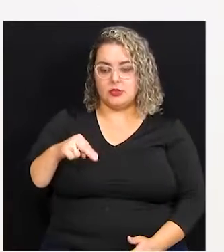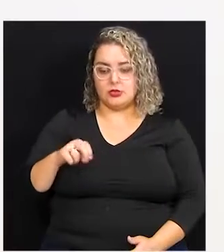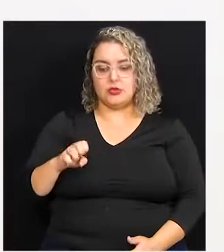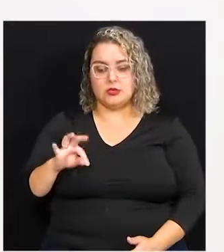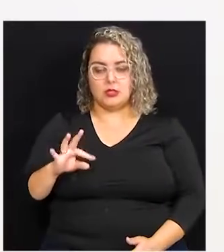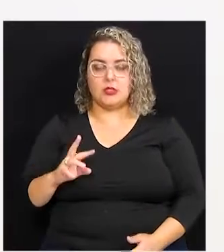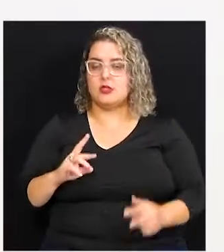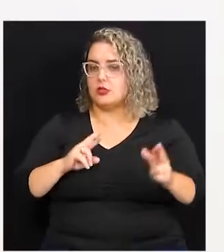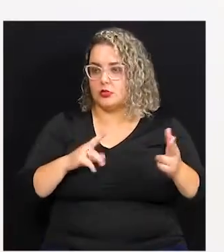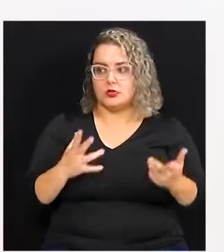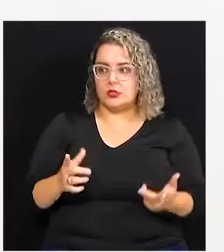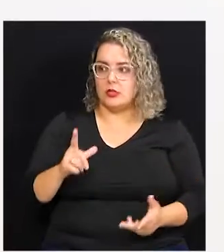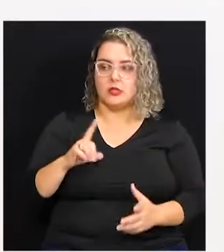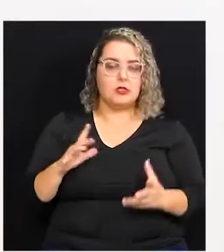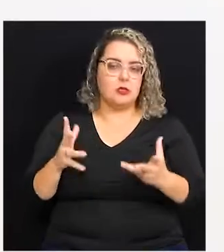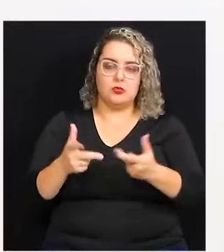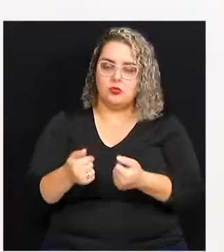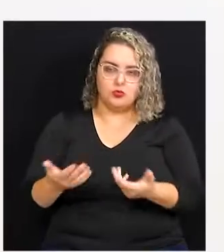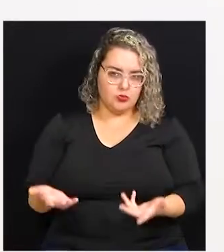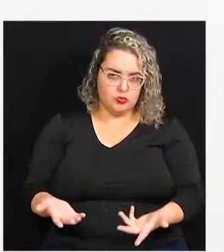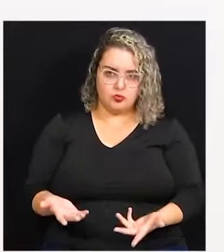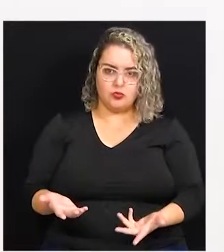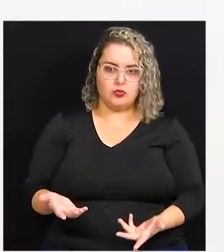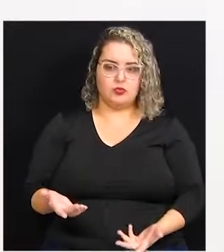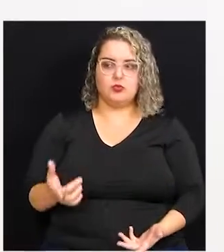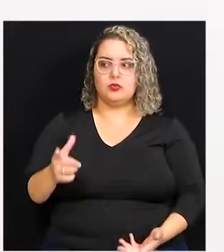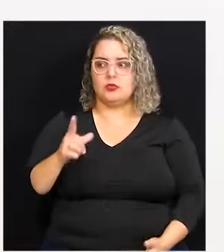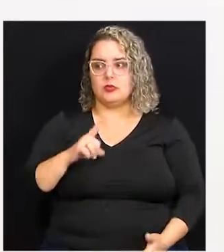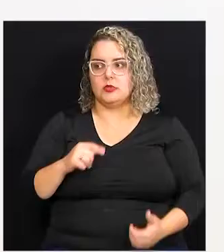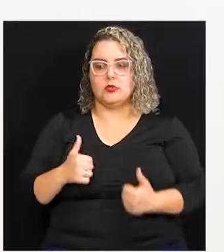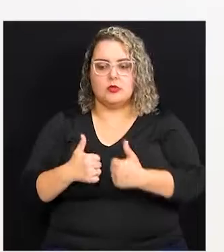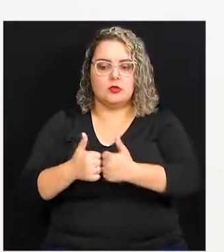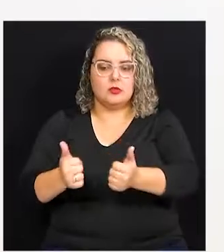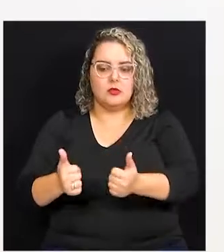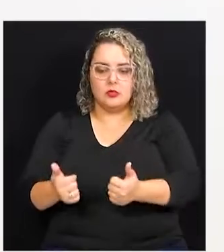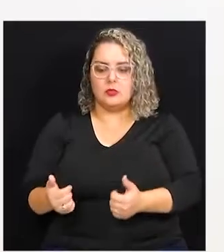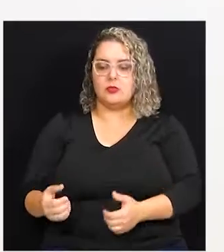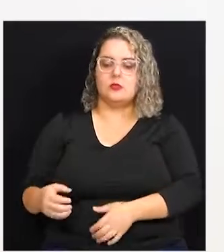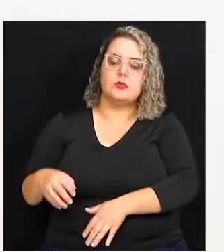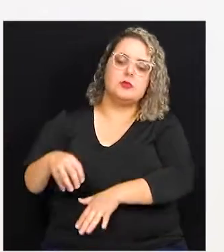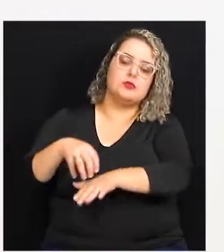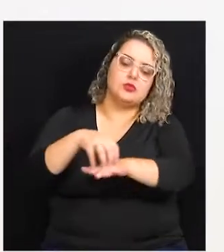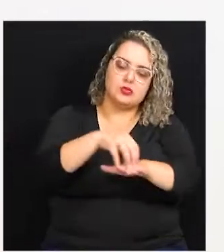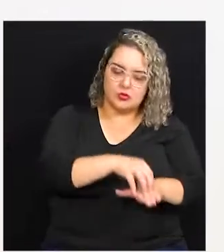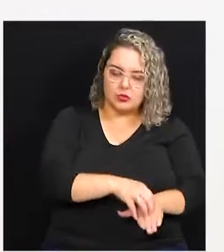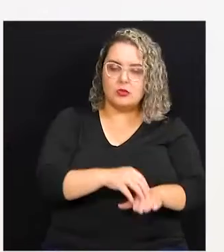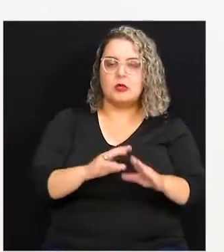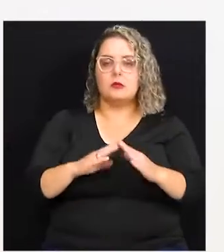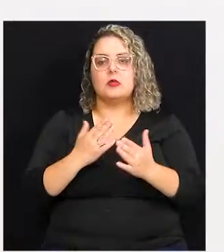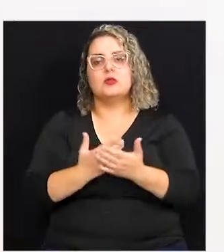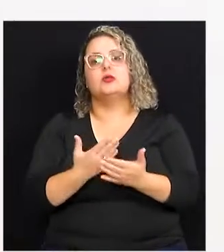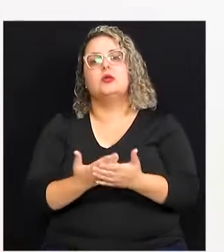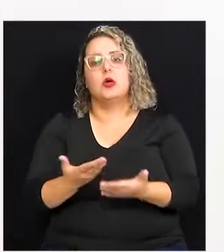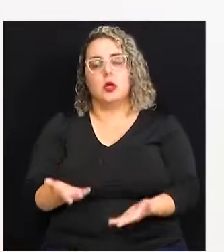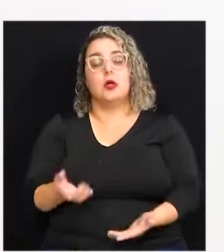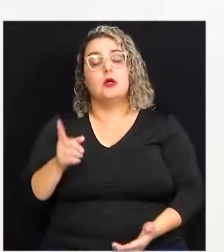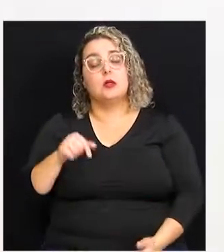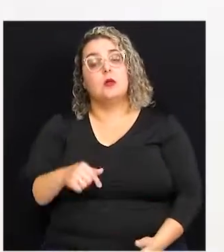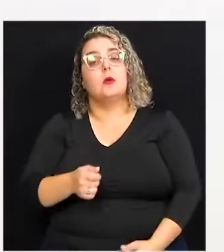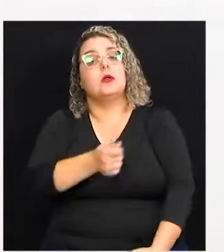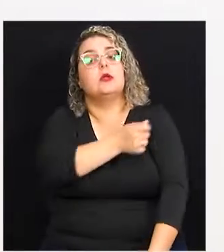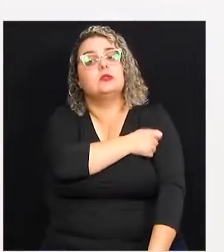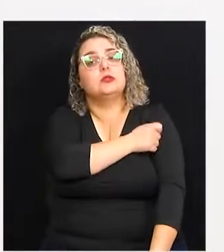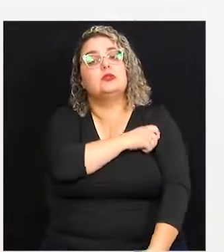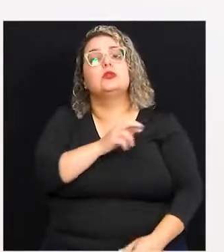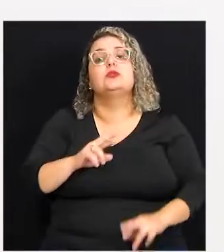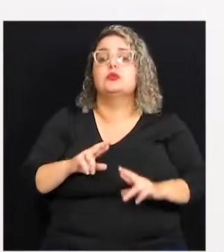eles dormem, etc. Eles têm tudo, né? Eles têm a condução que pega eles de manhã, traz aqui para a escola, etc. Então esses alunos